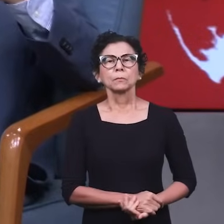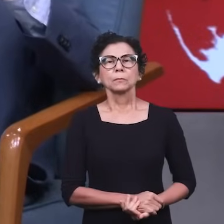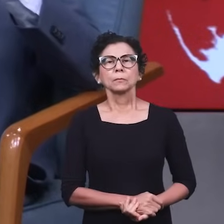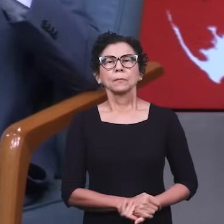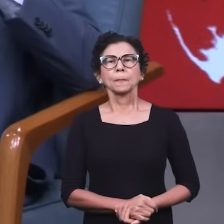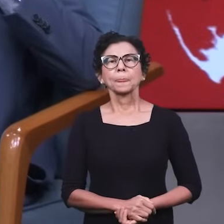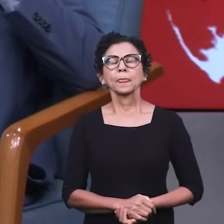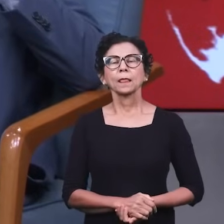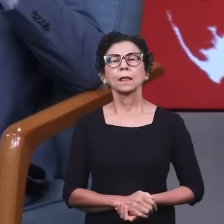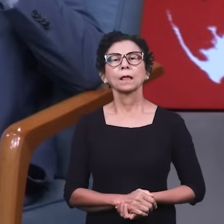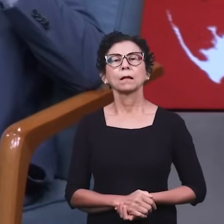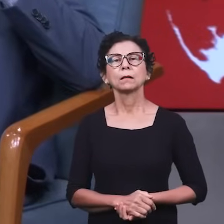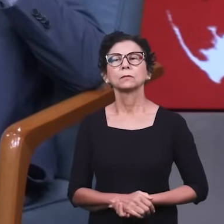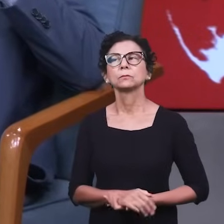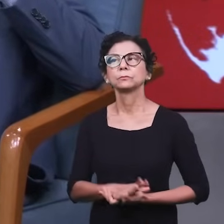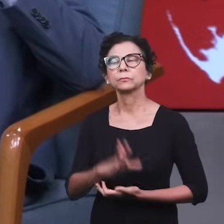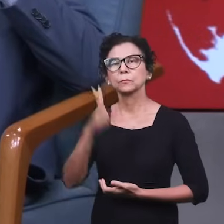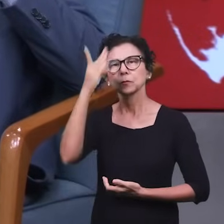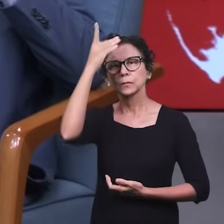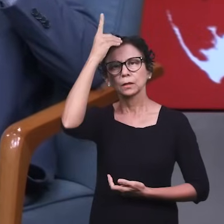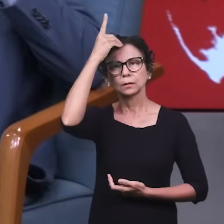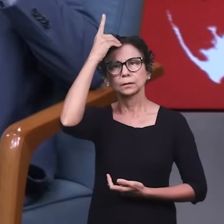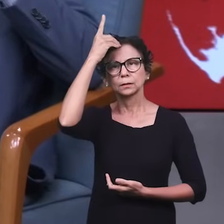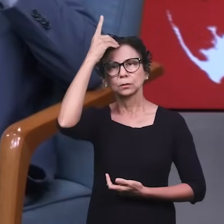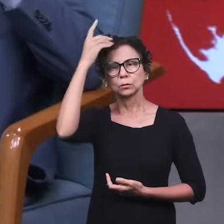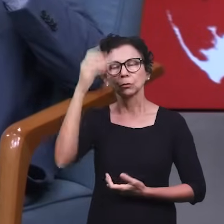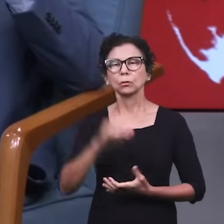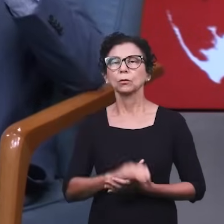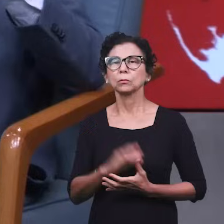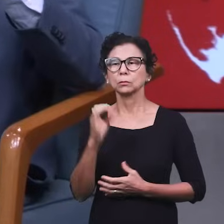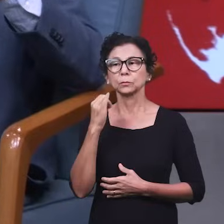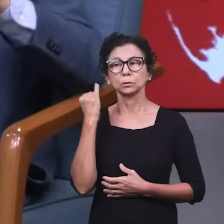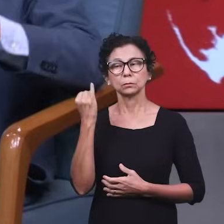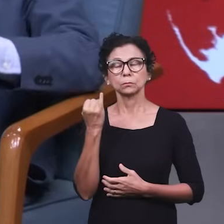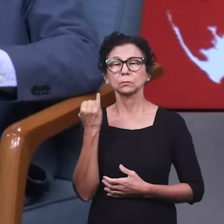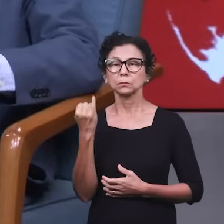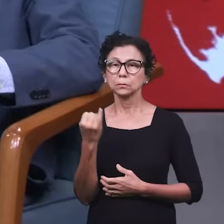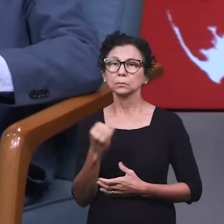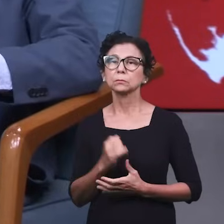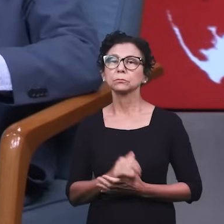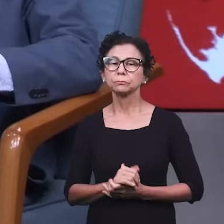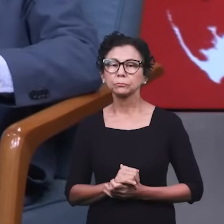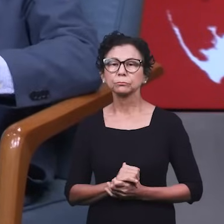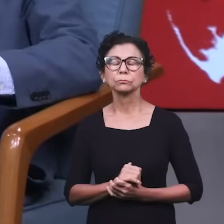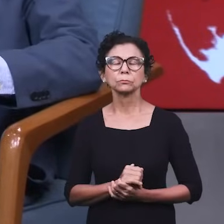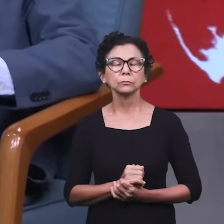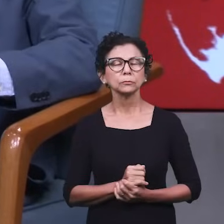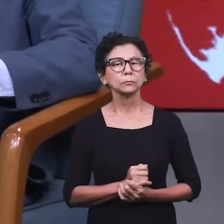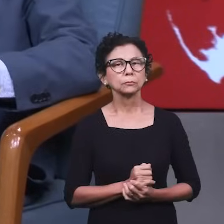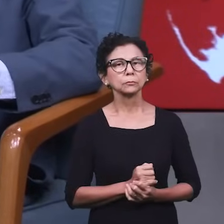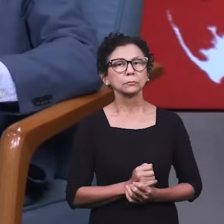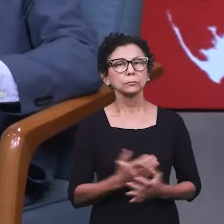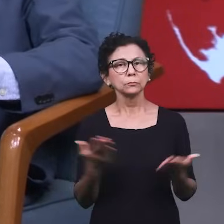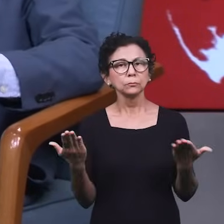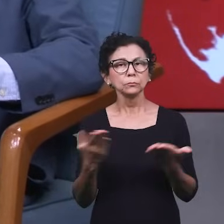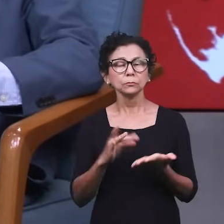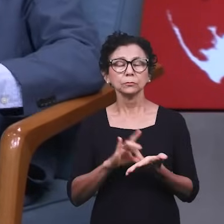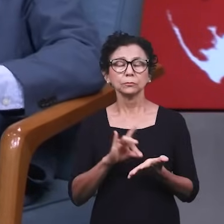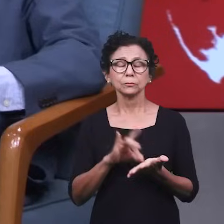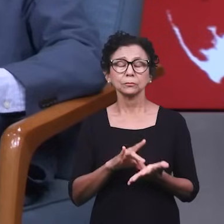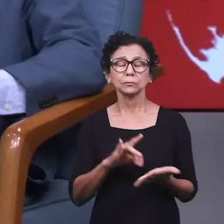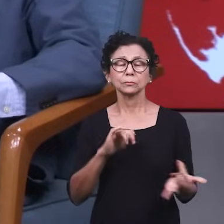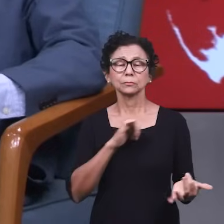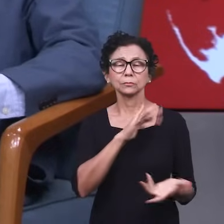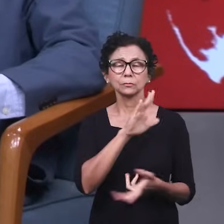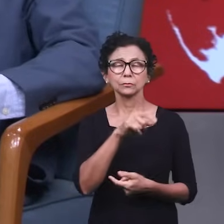essa manifestação do Espírito Santo na vida da igreja é muito importante nos dias de hoje, porque nós estamos vivendo